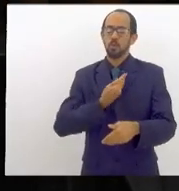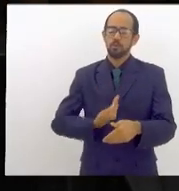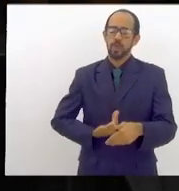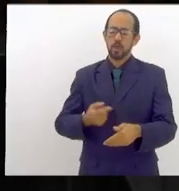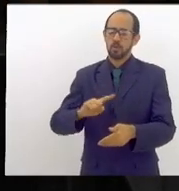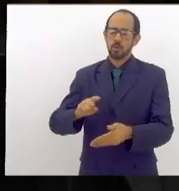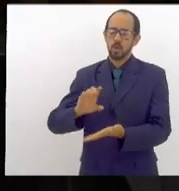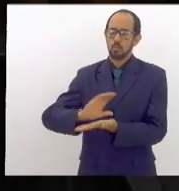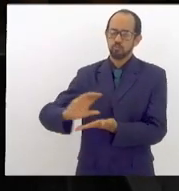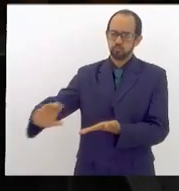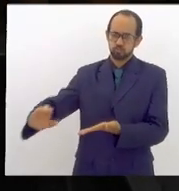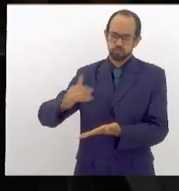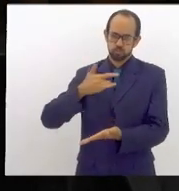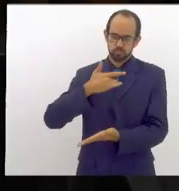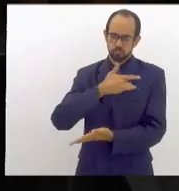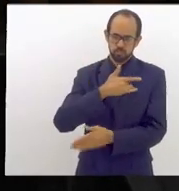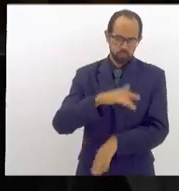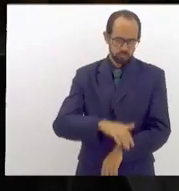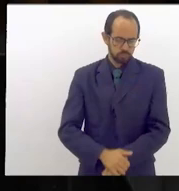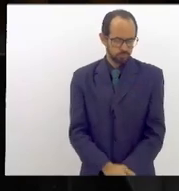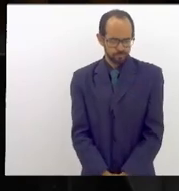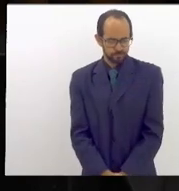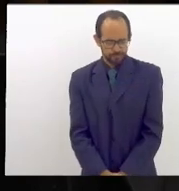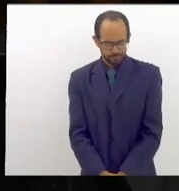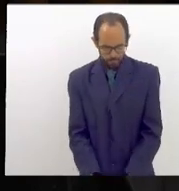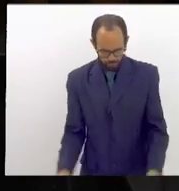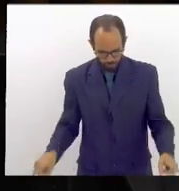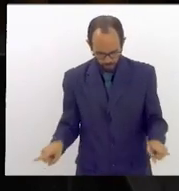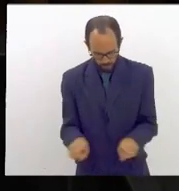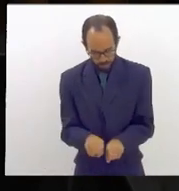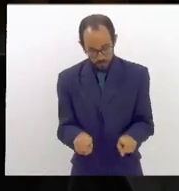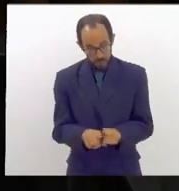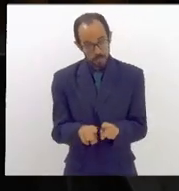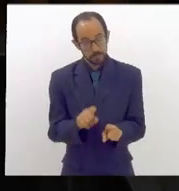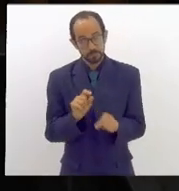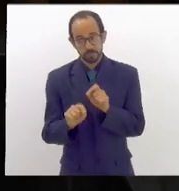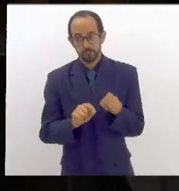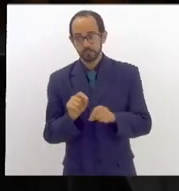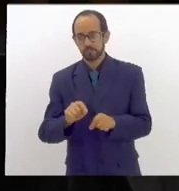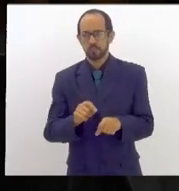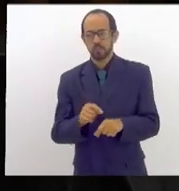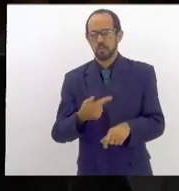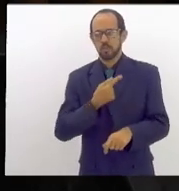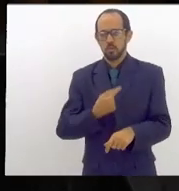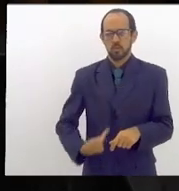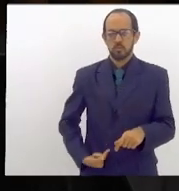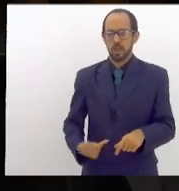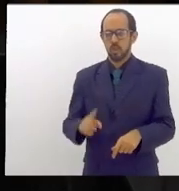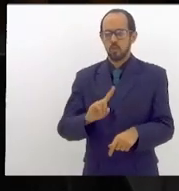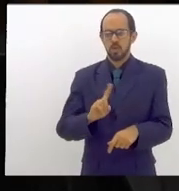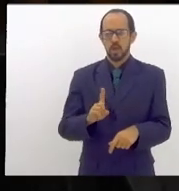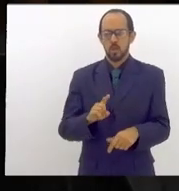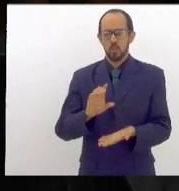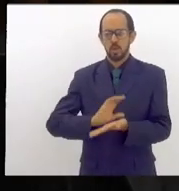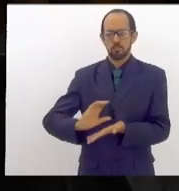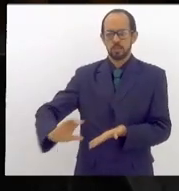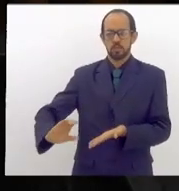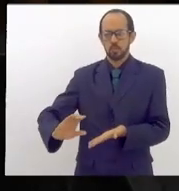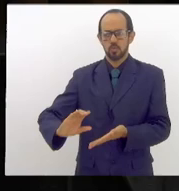saúde Além disso O governo não aplicou